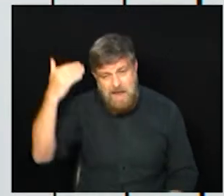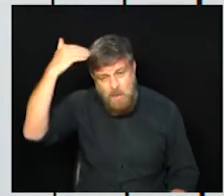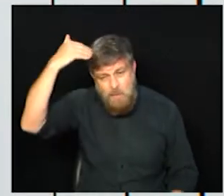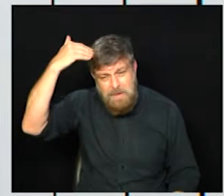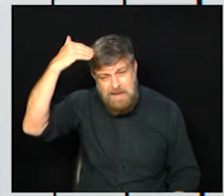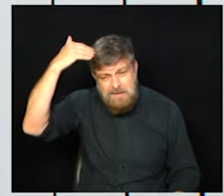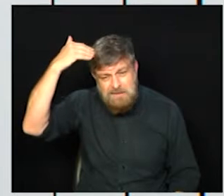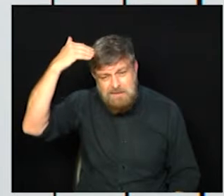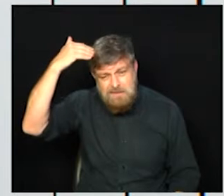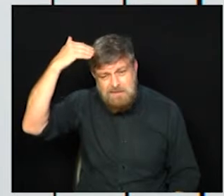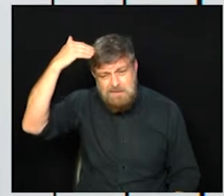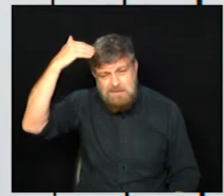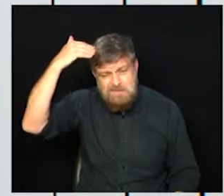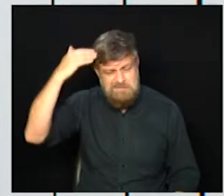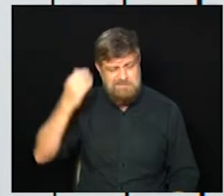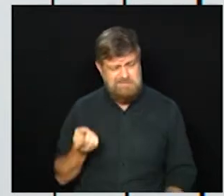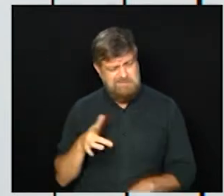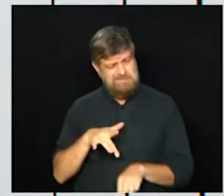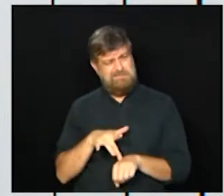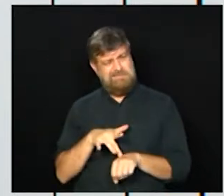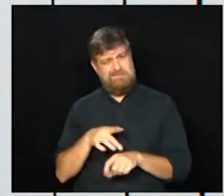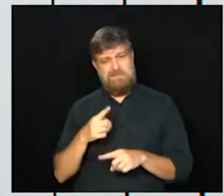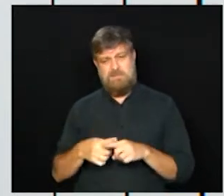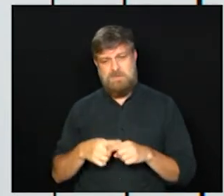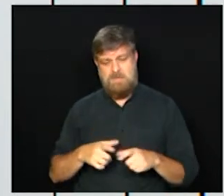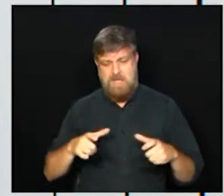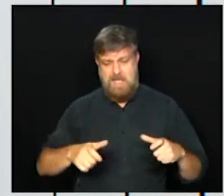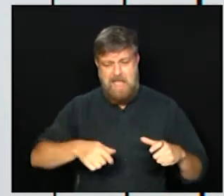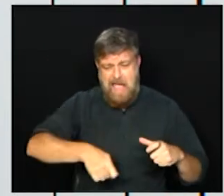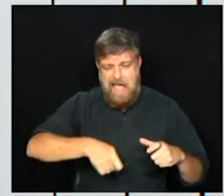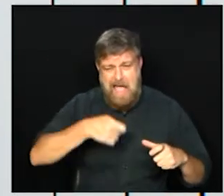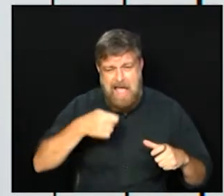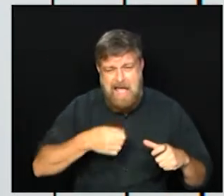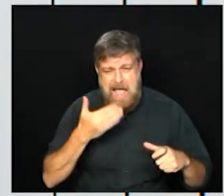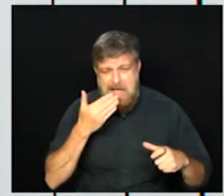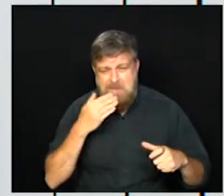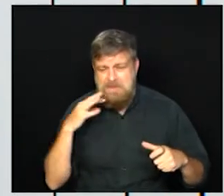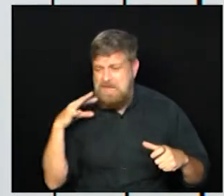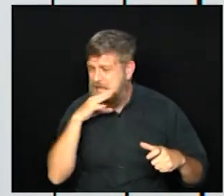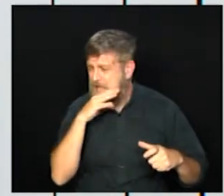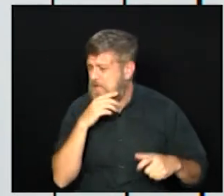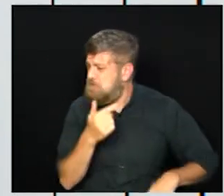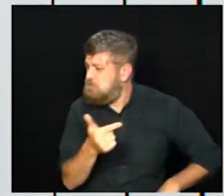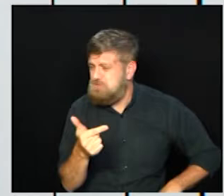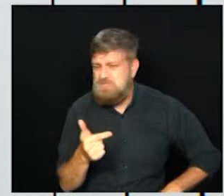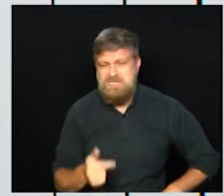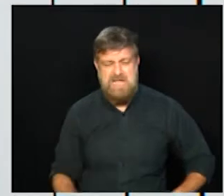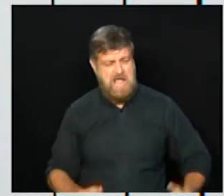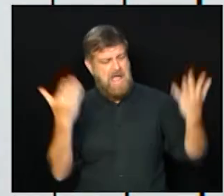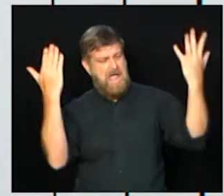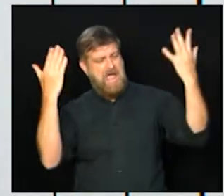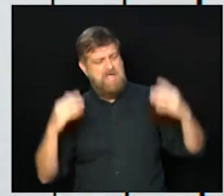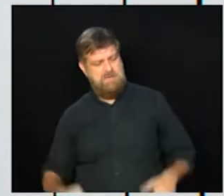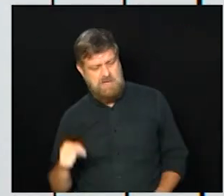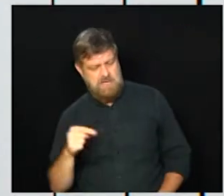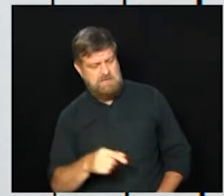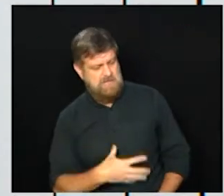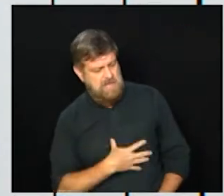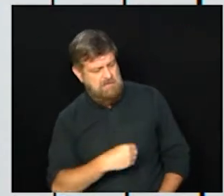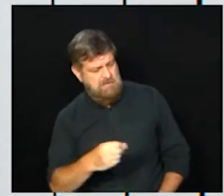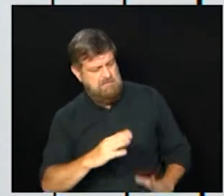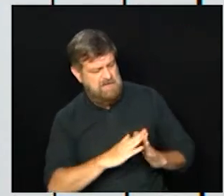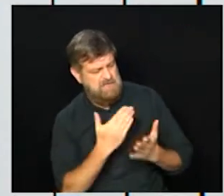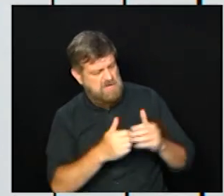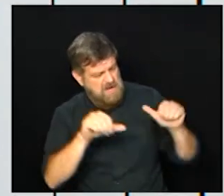daquilo. Então, é porque o jantar não tava quente, era porque o filho não foi bem na escola,